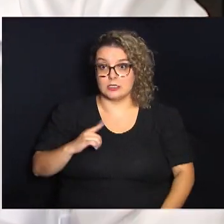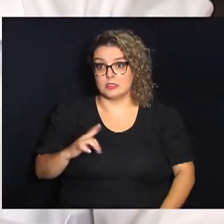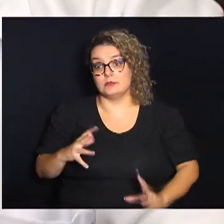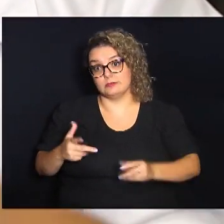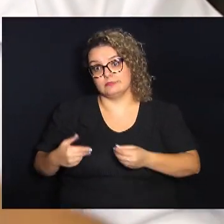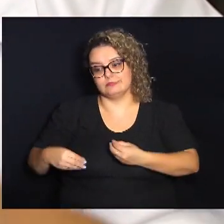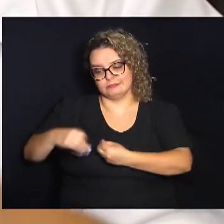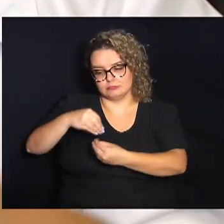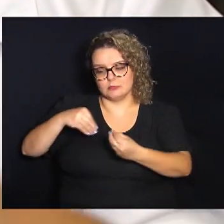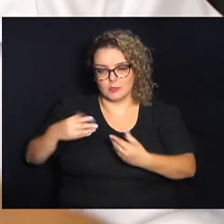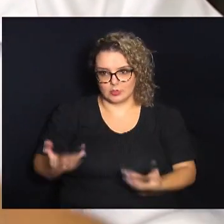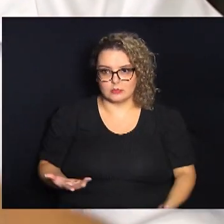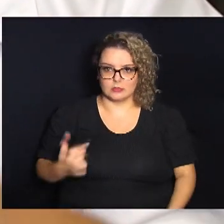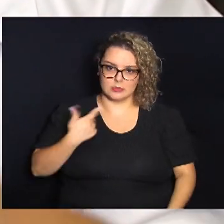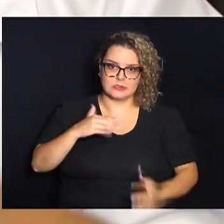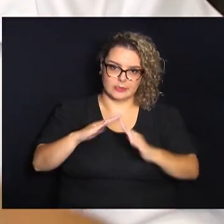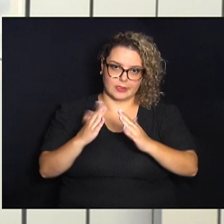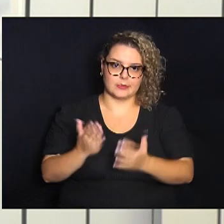da nossa casa.